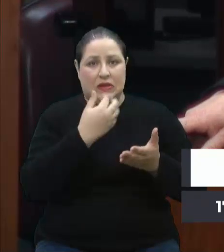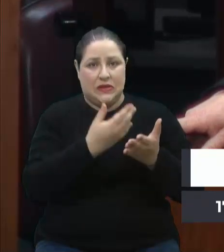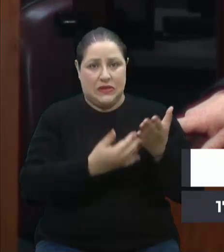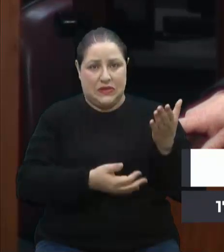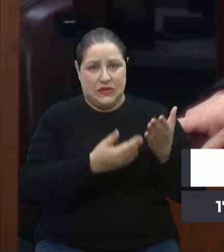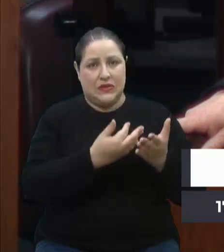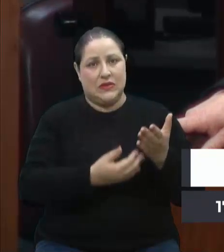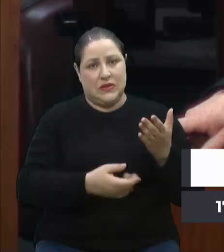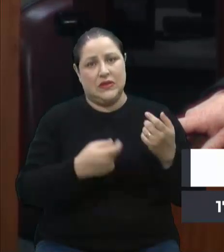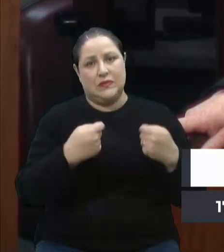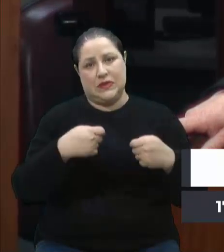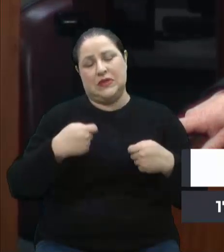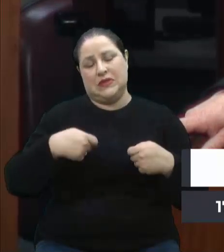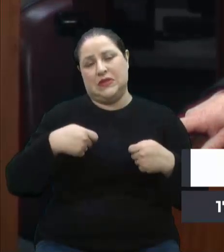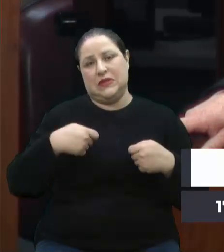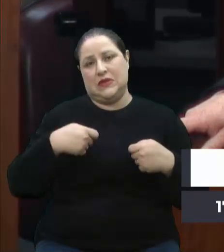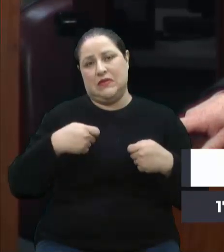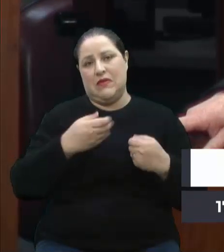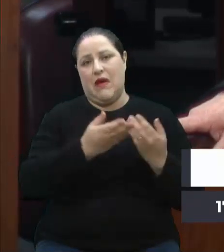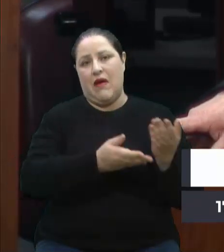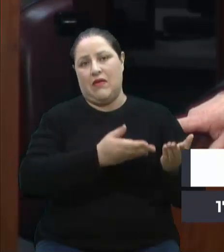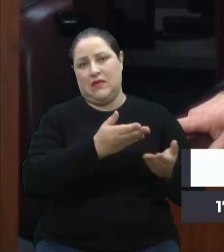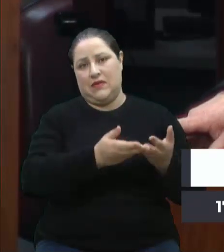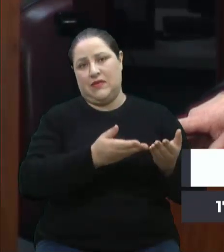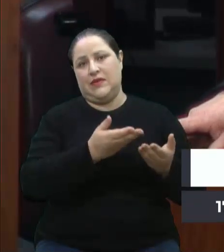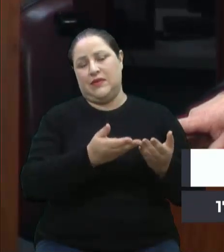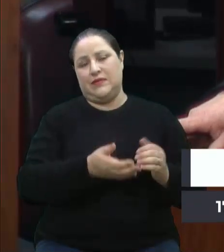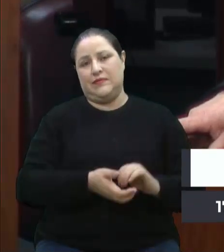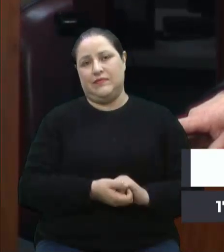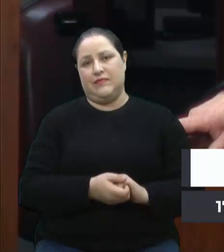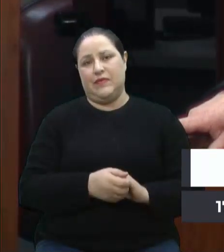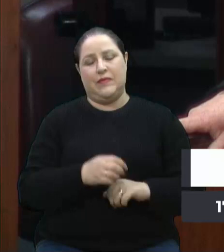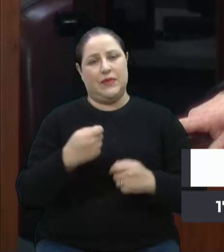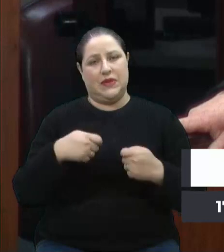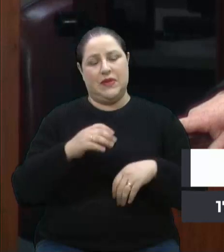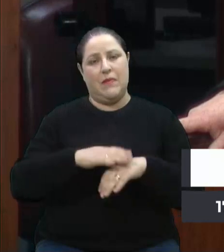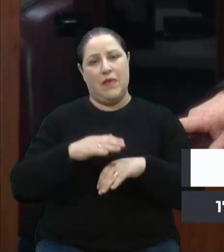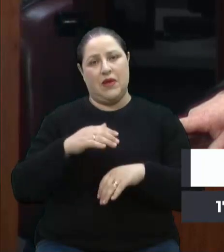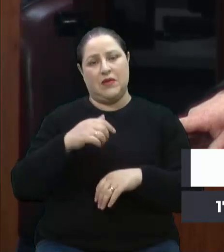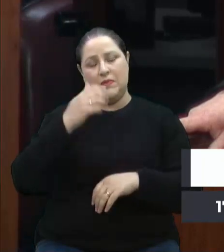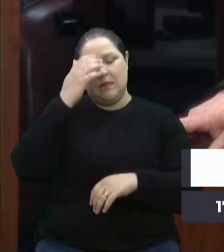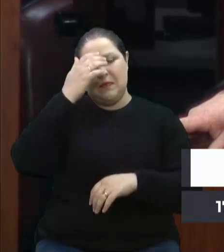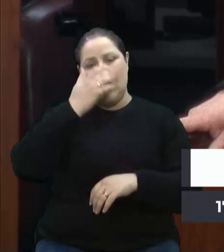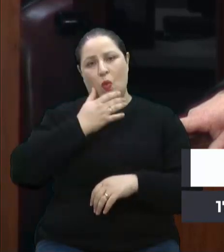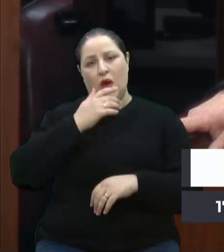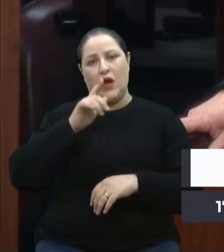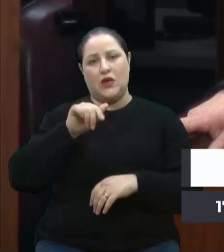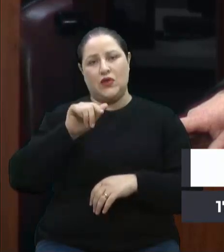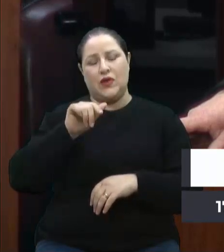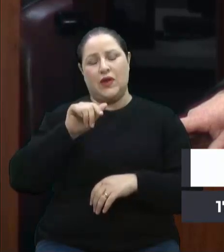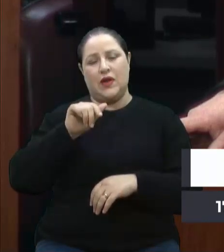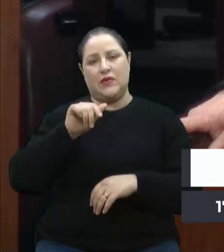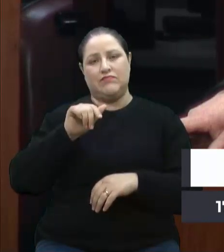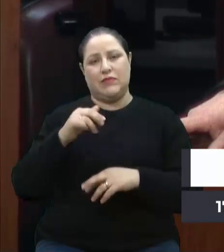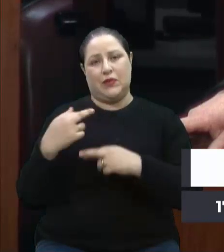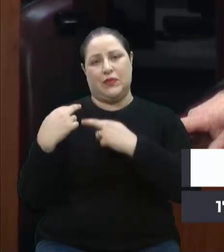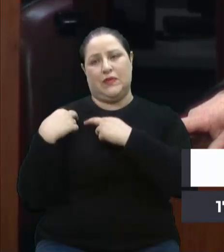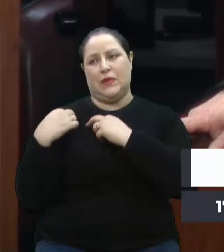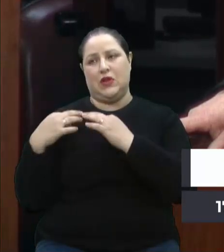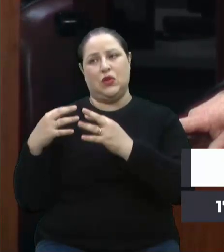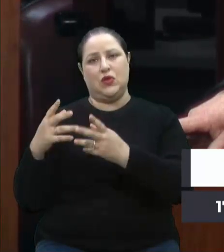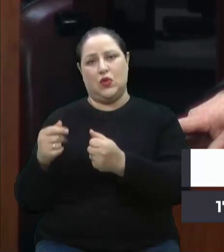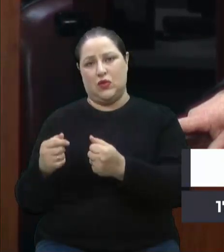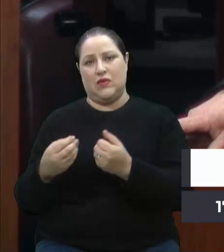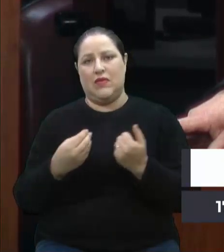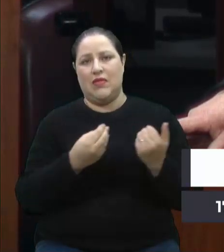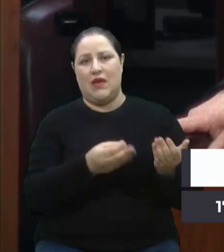Precisamos de mais time parece algo que é um dever de todos tá chegar a essa garantia nós